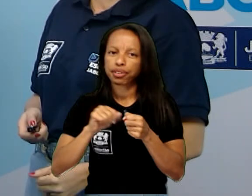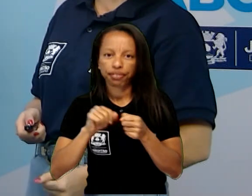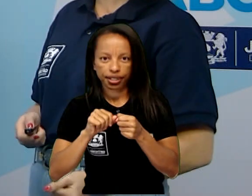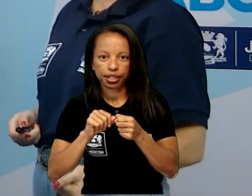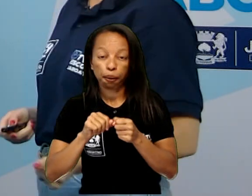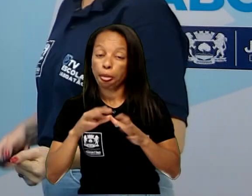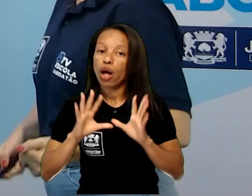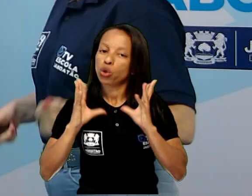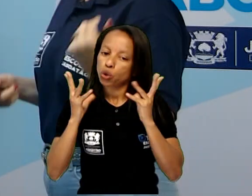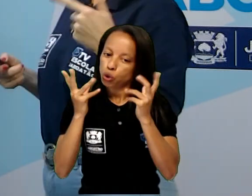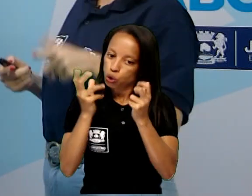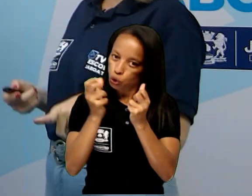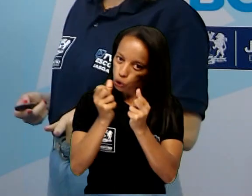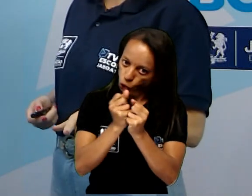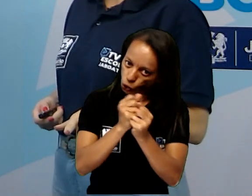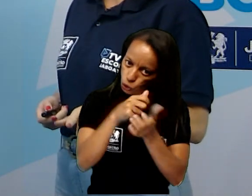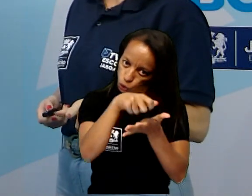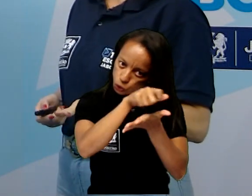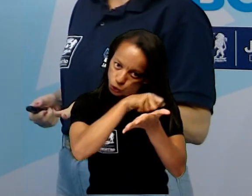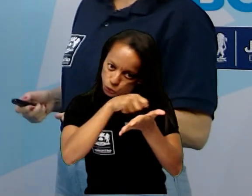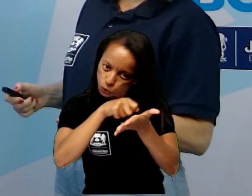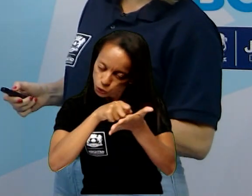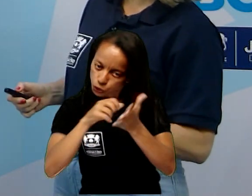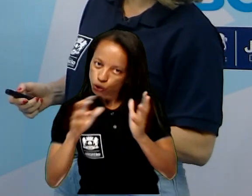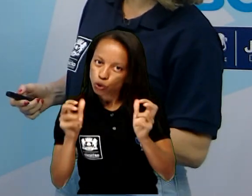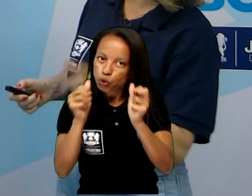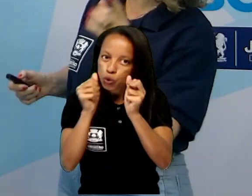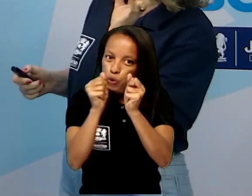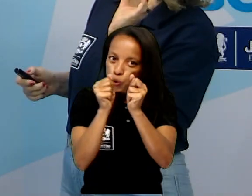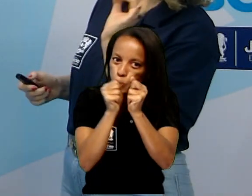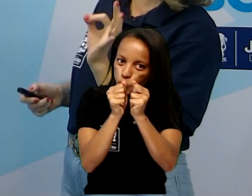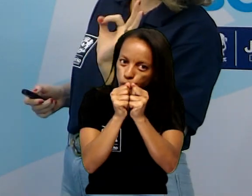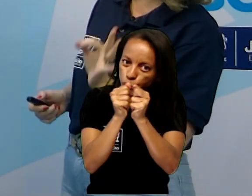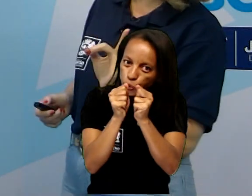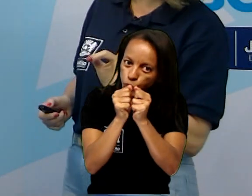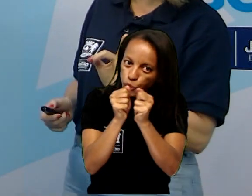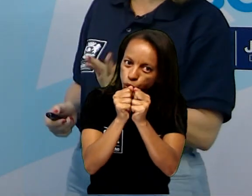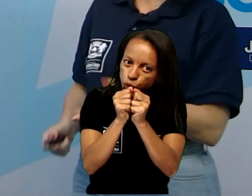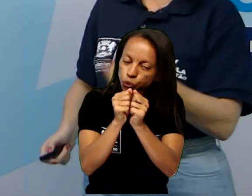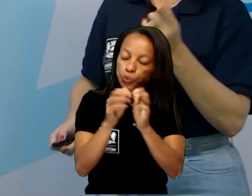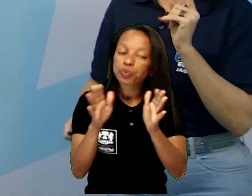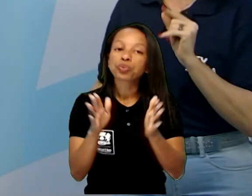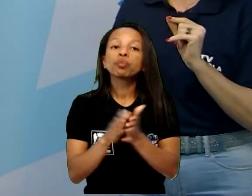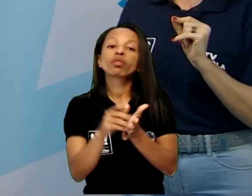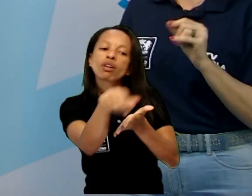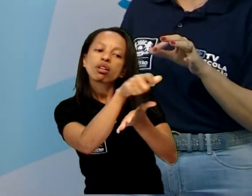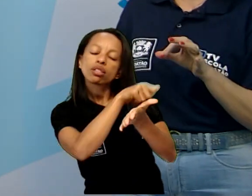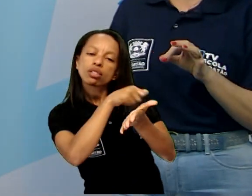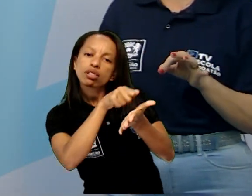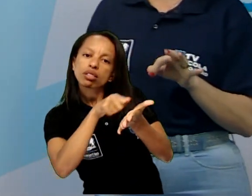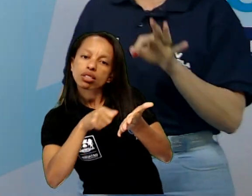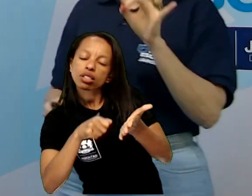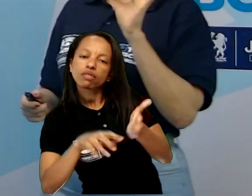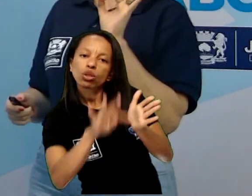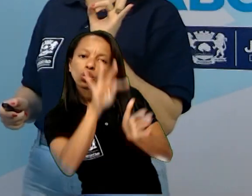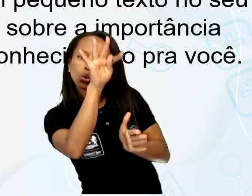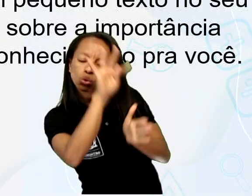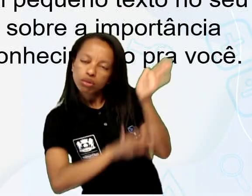construir junto. E fazer, deixa eu voltar, um pequeno texto no seu caderno